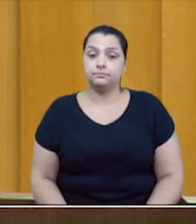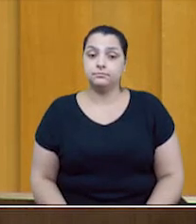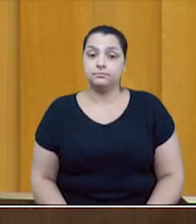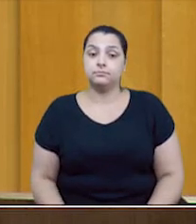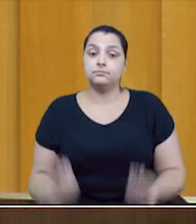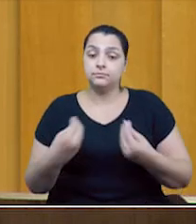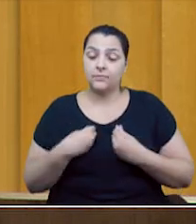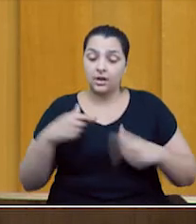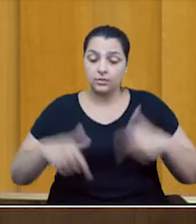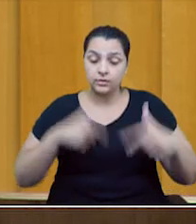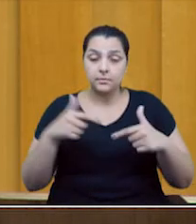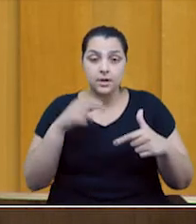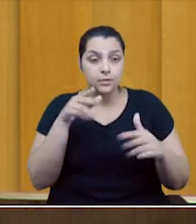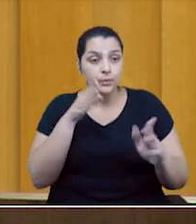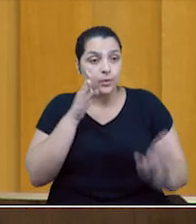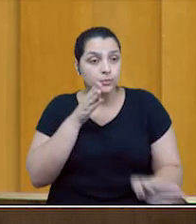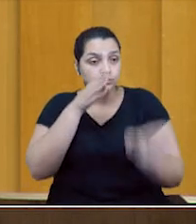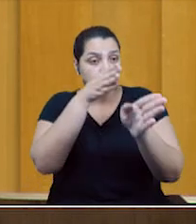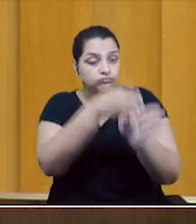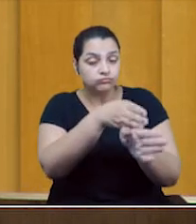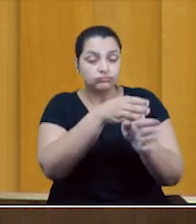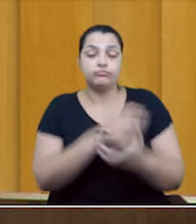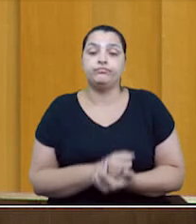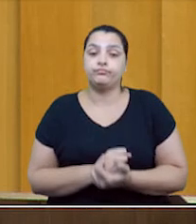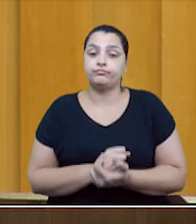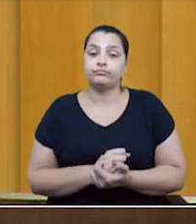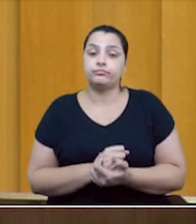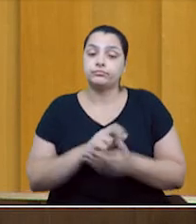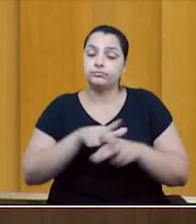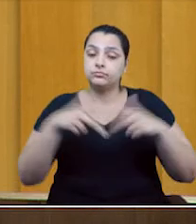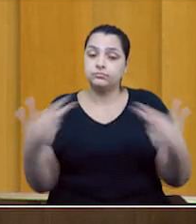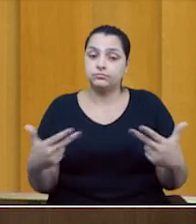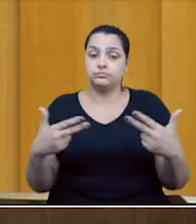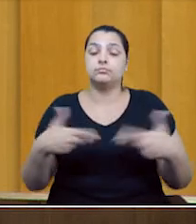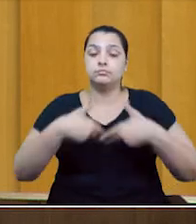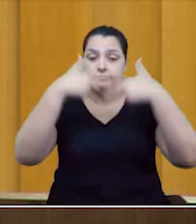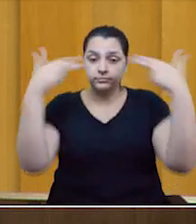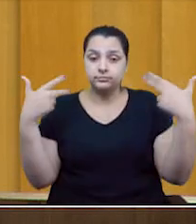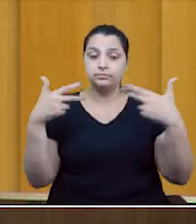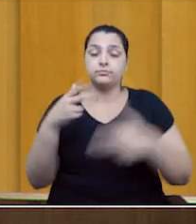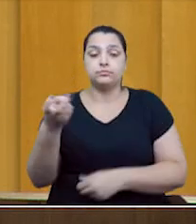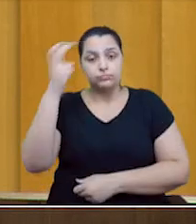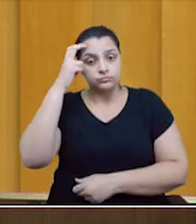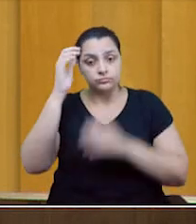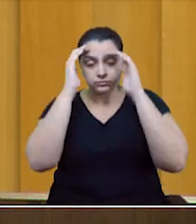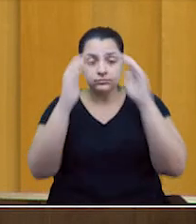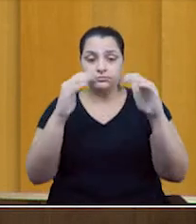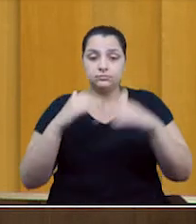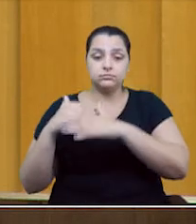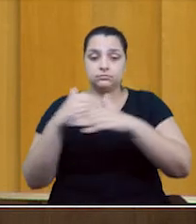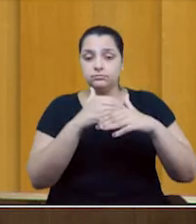atividade. Valorizar a diversidade étnica e cultural, o respeito à igualdade e às questões